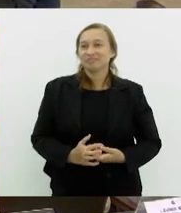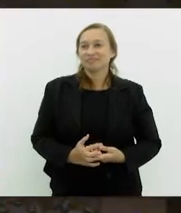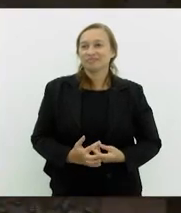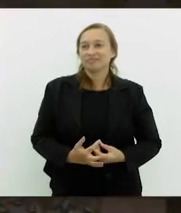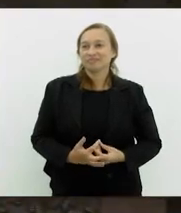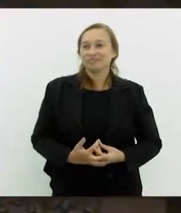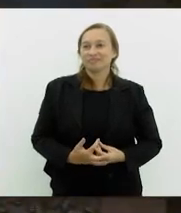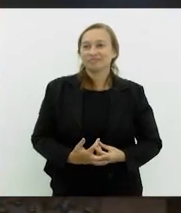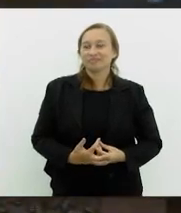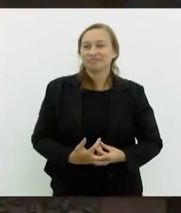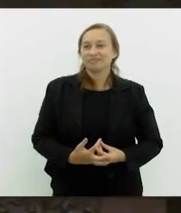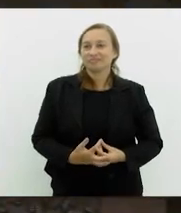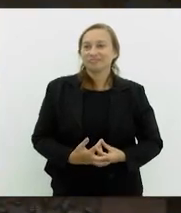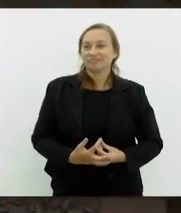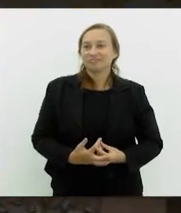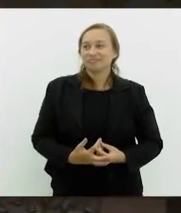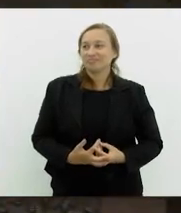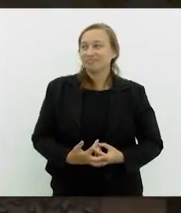Eu que me sinto